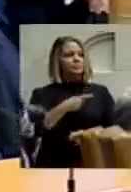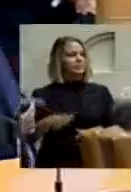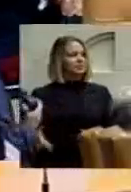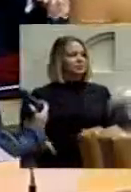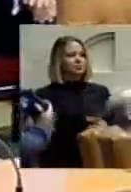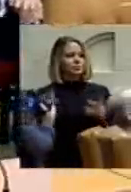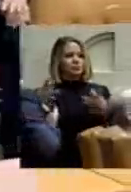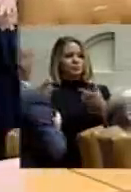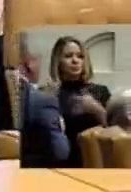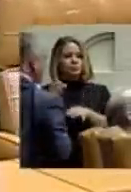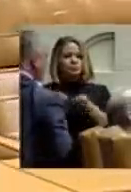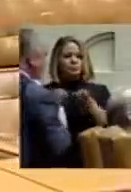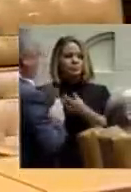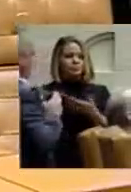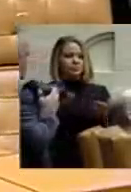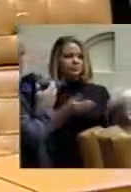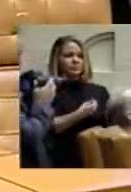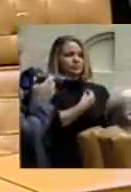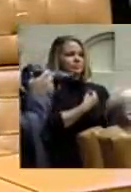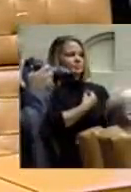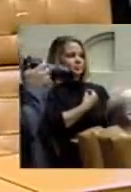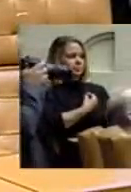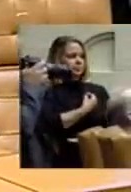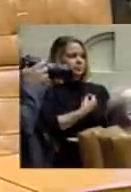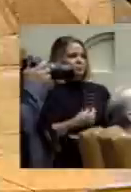todos os tribunais brasileiros aqui presentes,